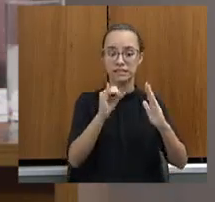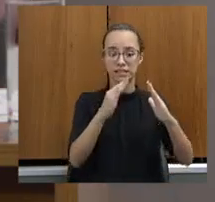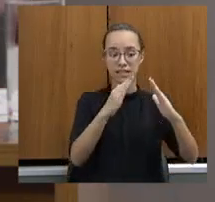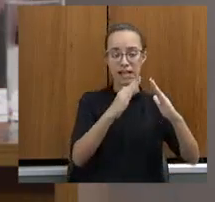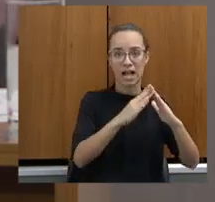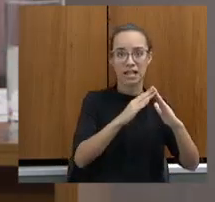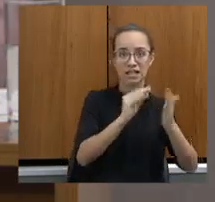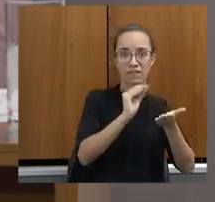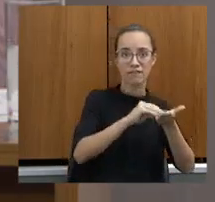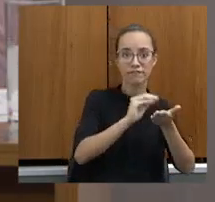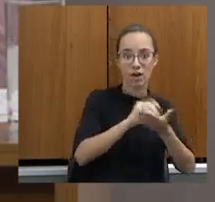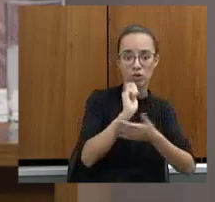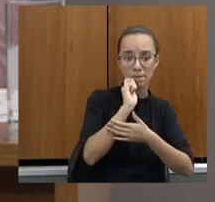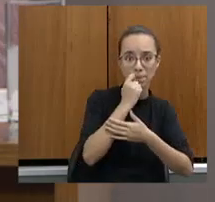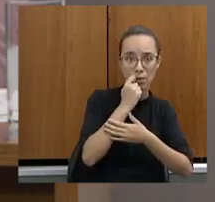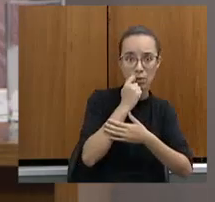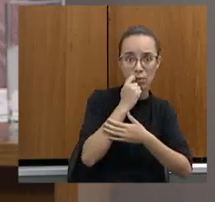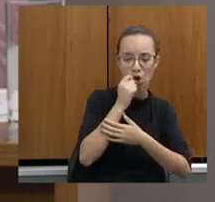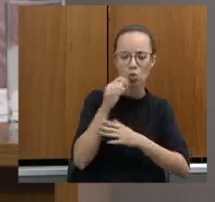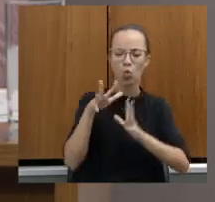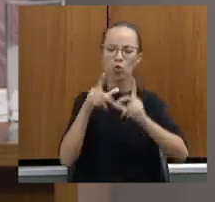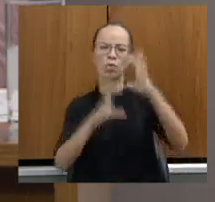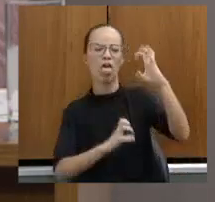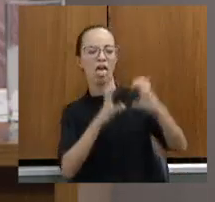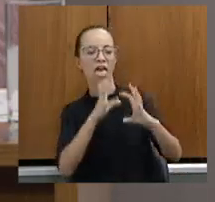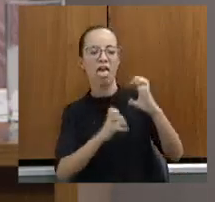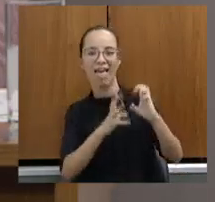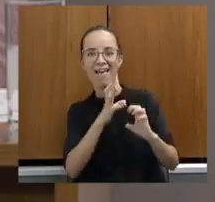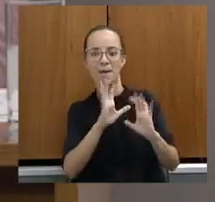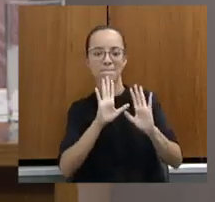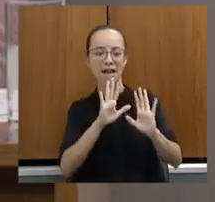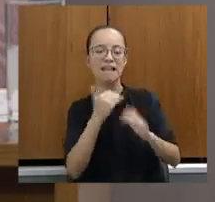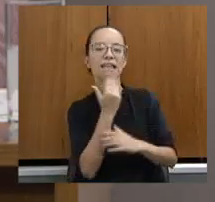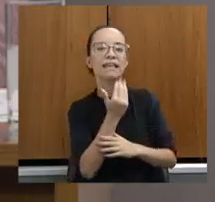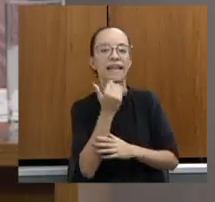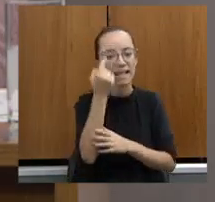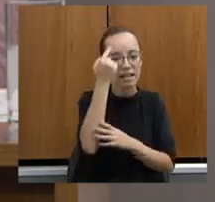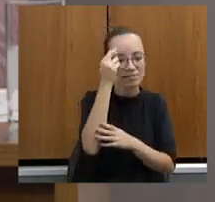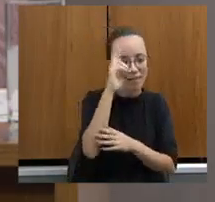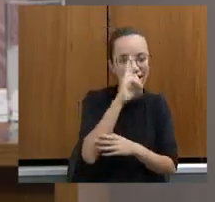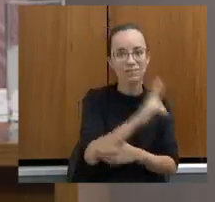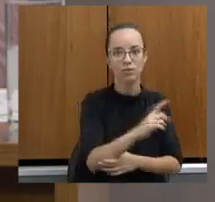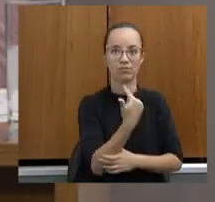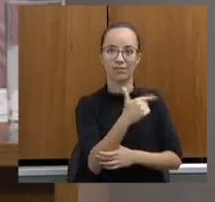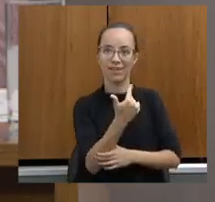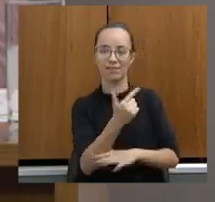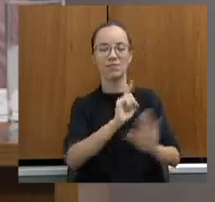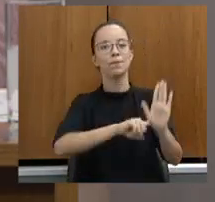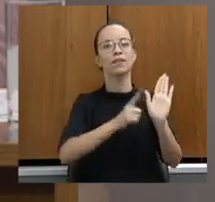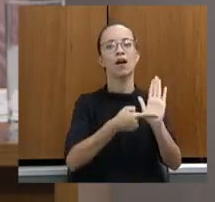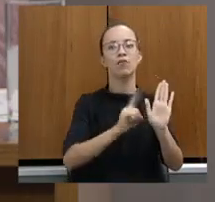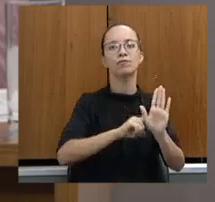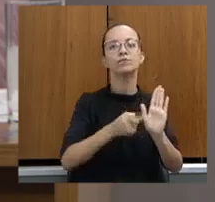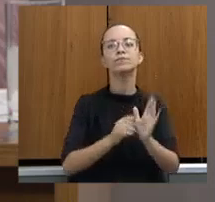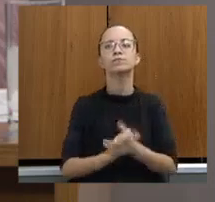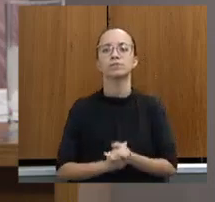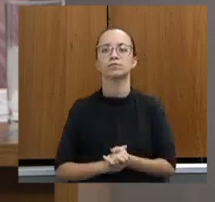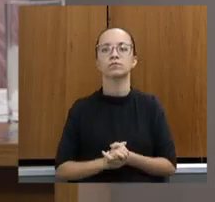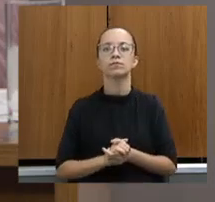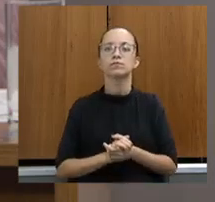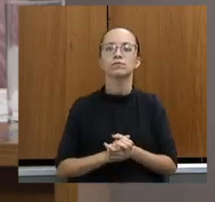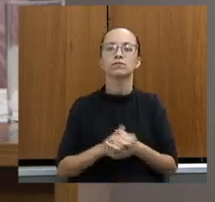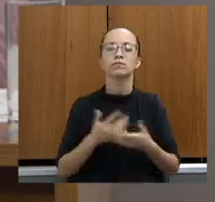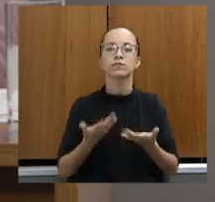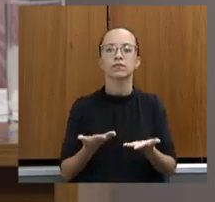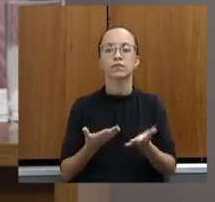briga e ninguém tem razão foram anos os últimos anos de muito esforço como demonstrado aqui